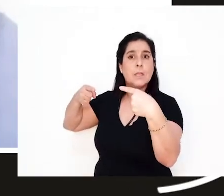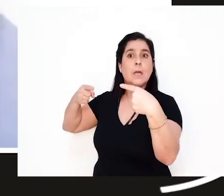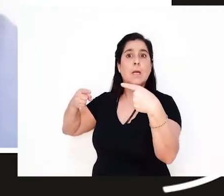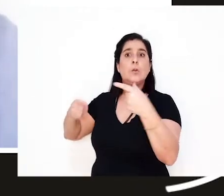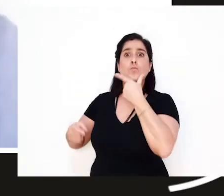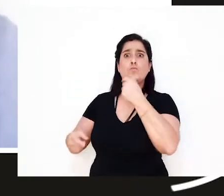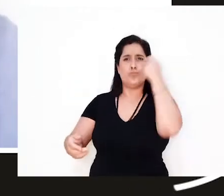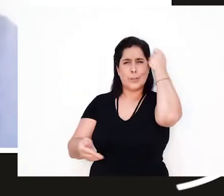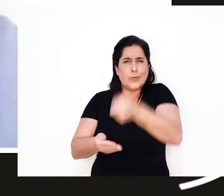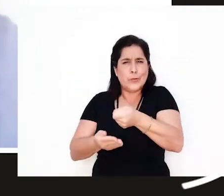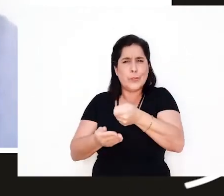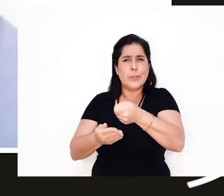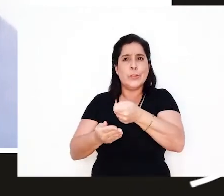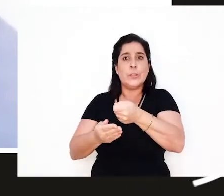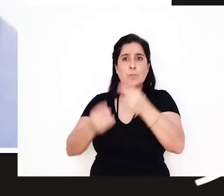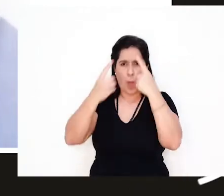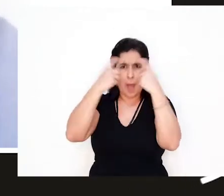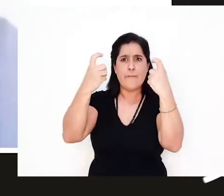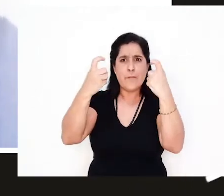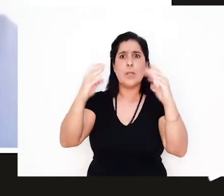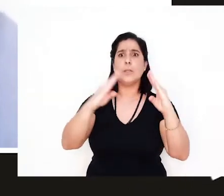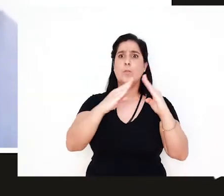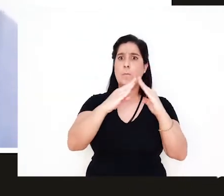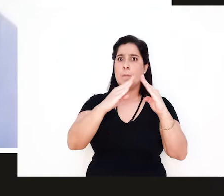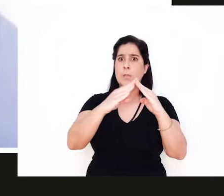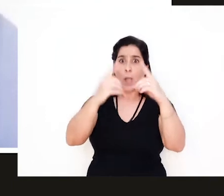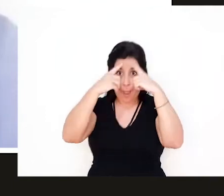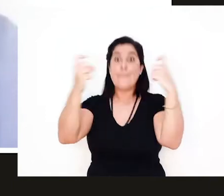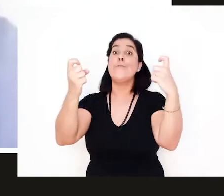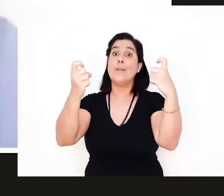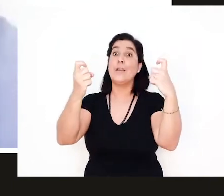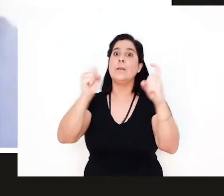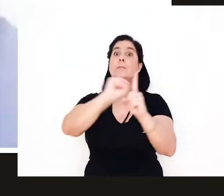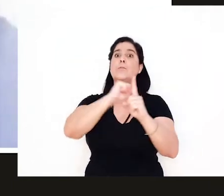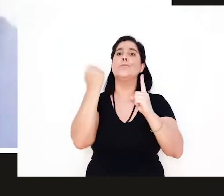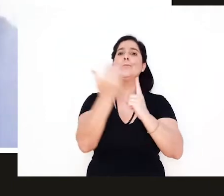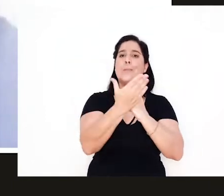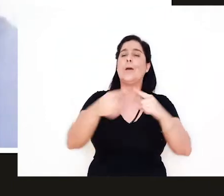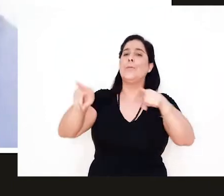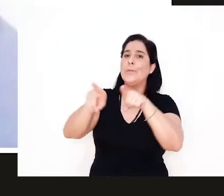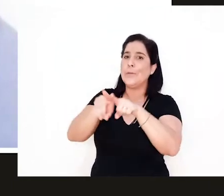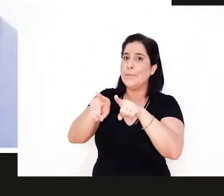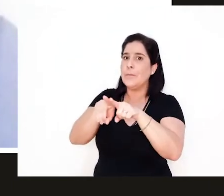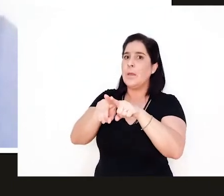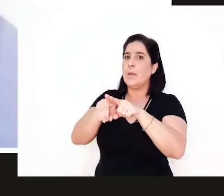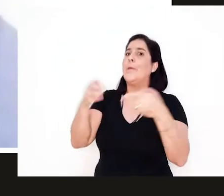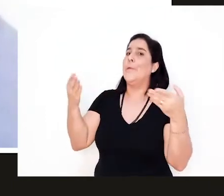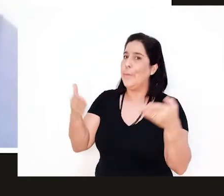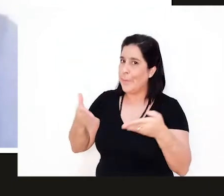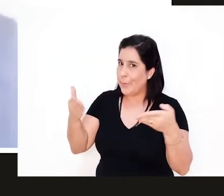o machismo, a violência doméstica, a violência social mesmo, porque ainda